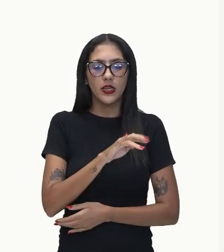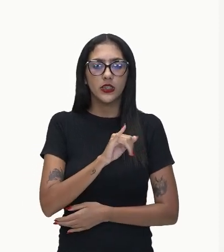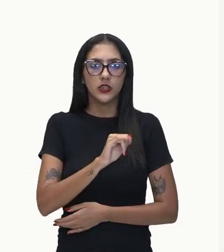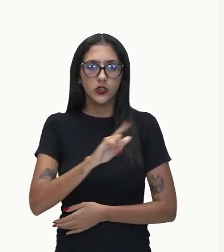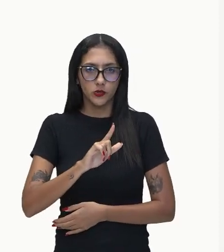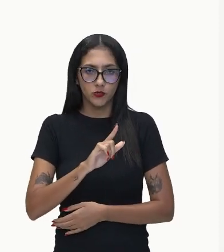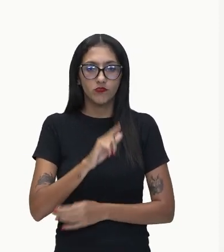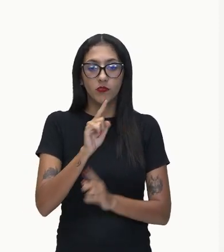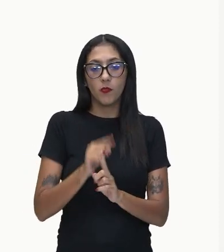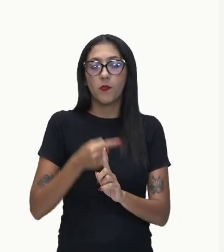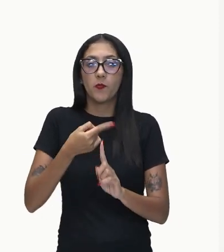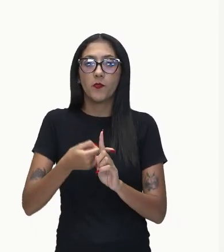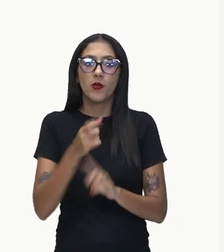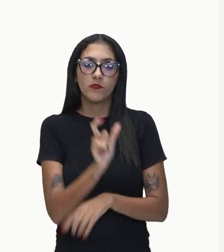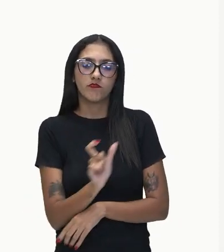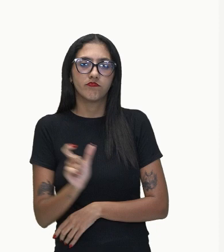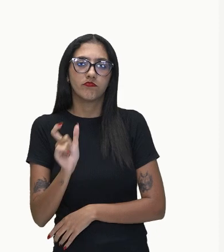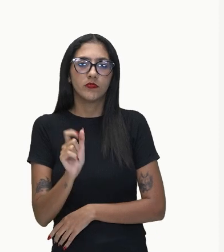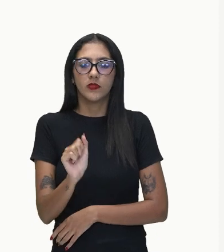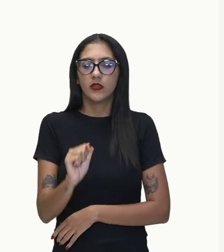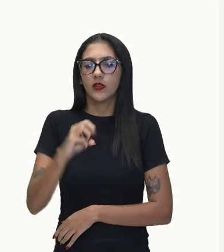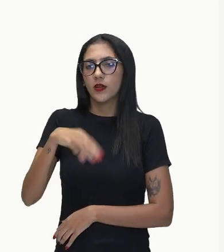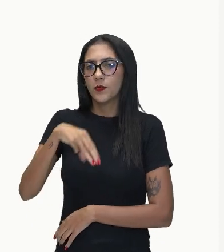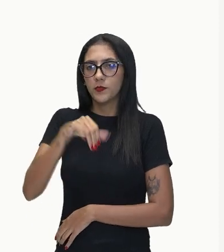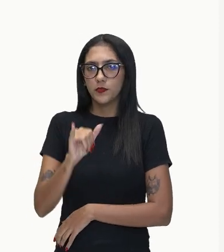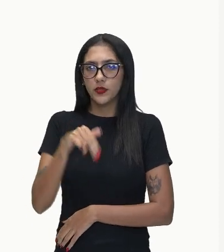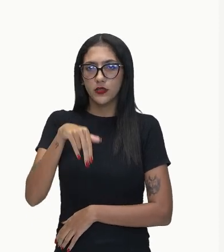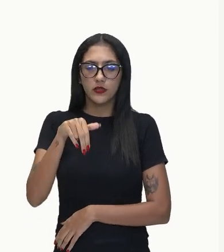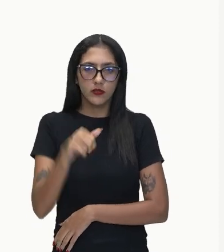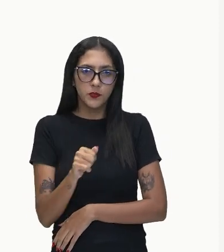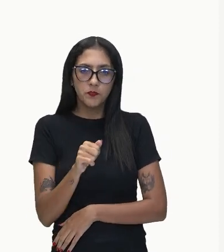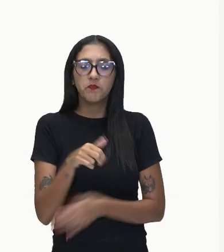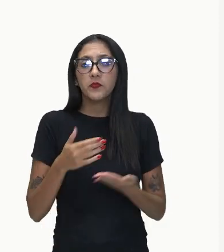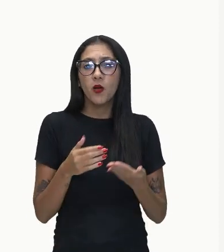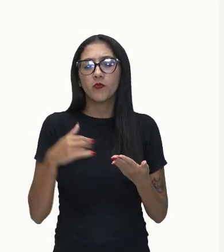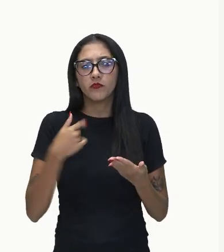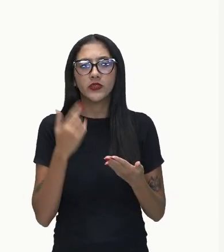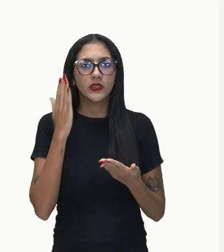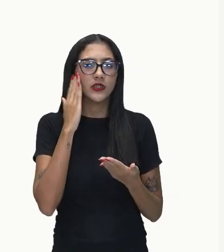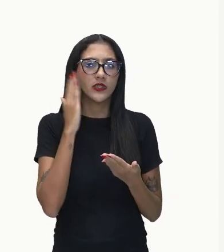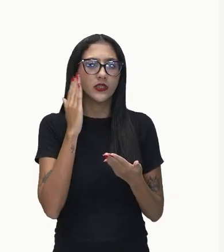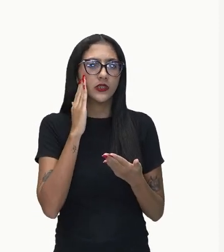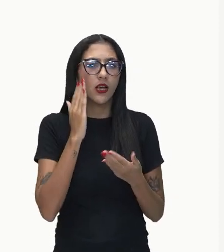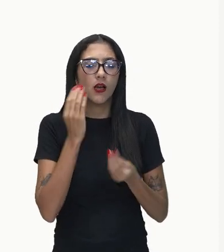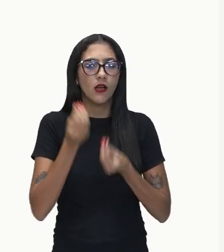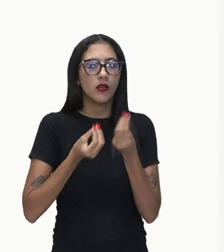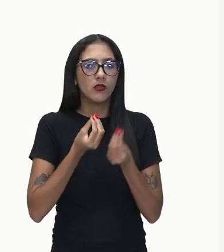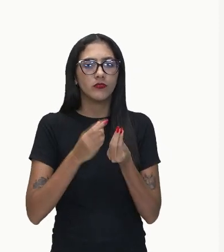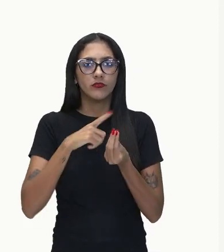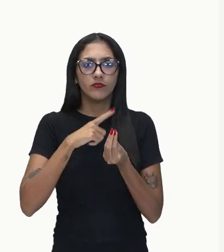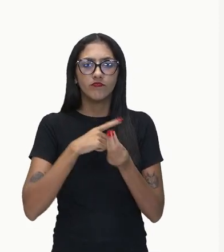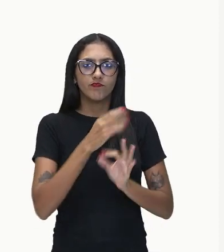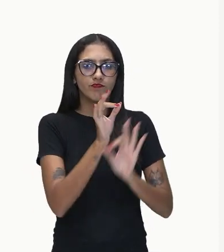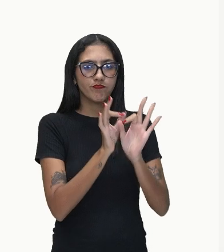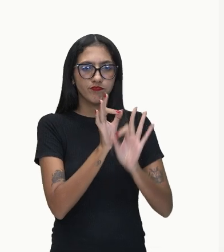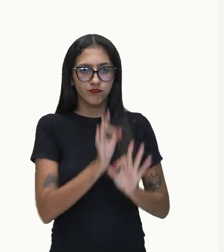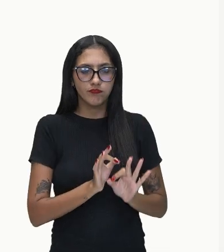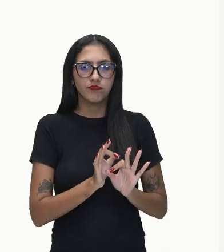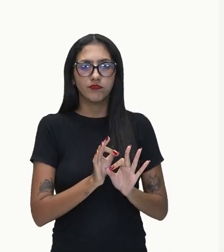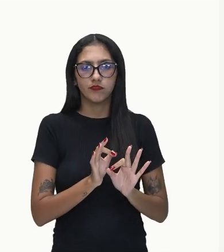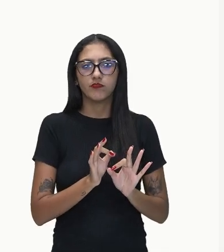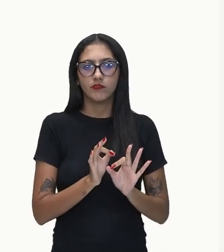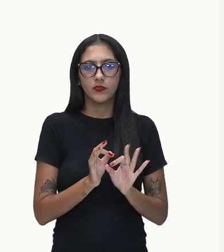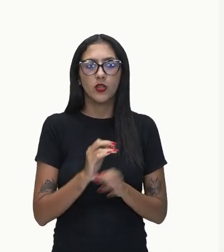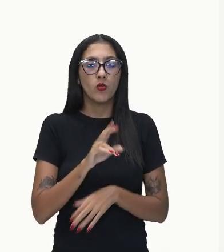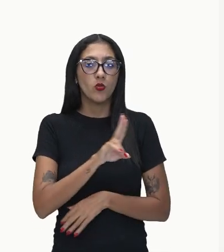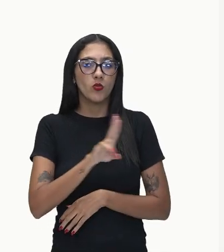palavra amina. Então, a gente consegue identificar de longe quando um composto é amina só de ouvir o nome, né?